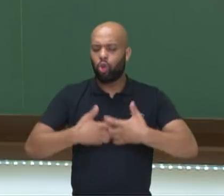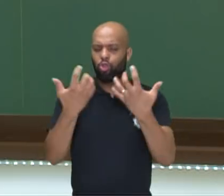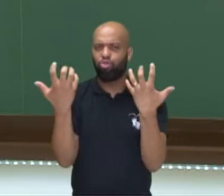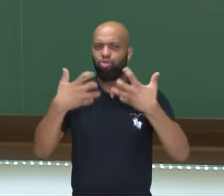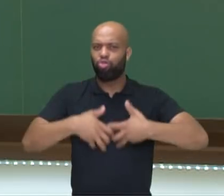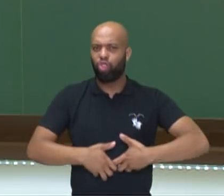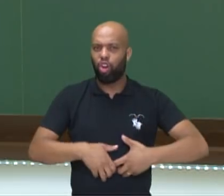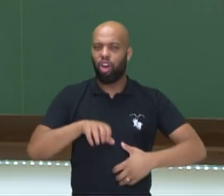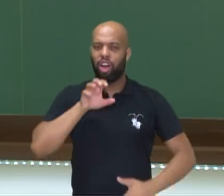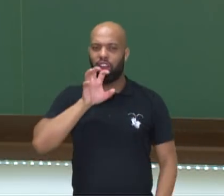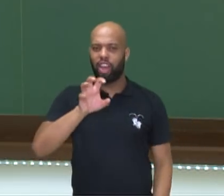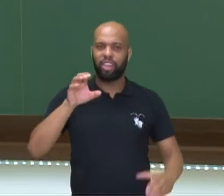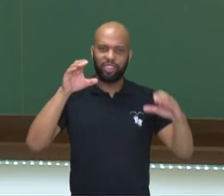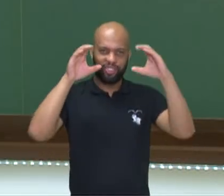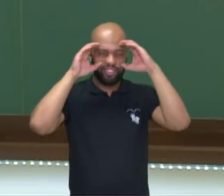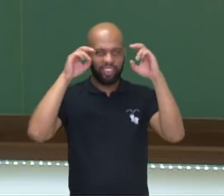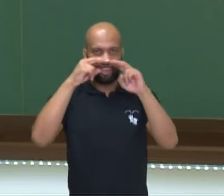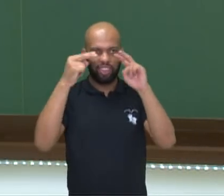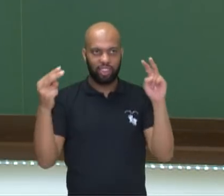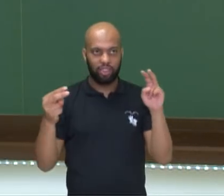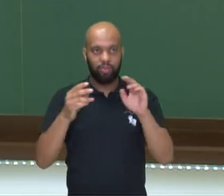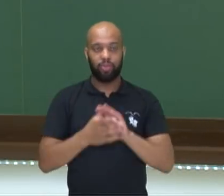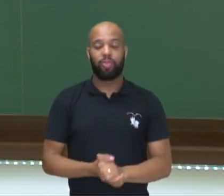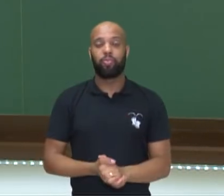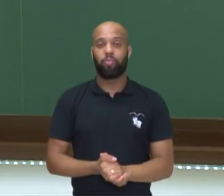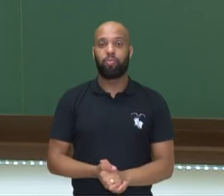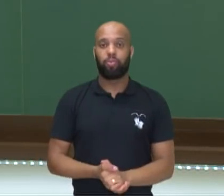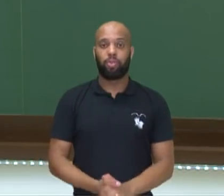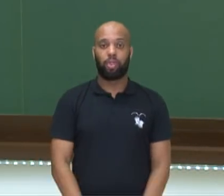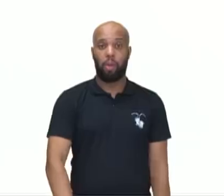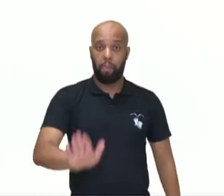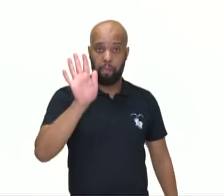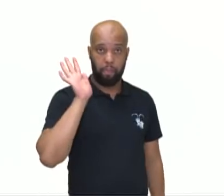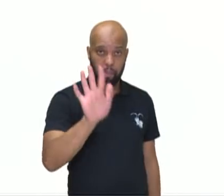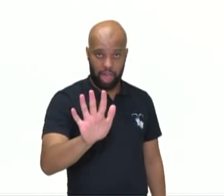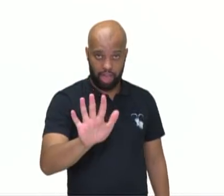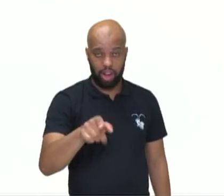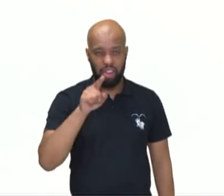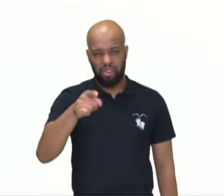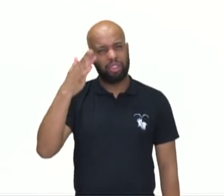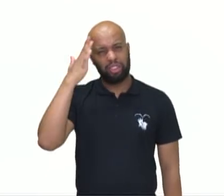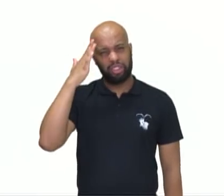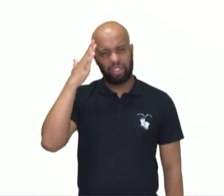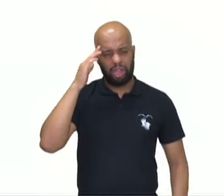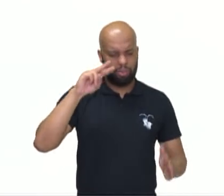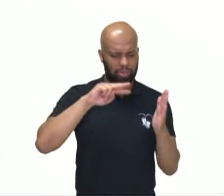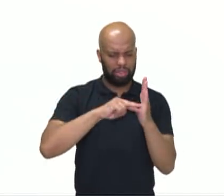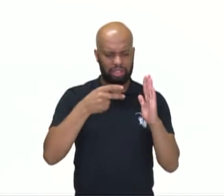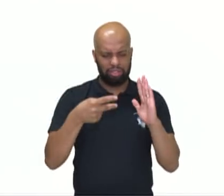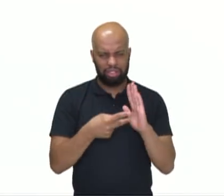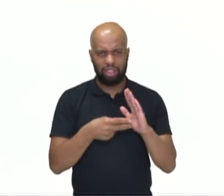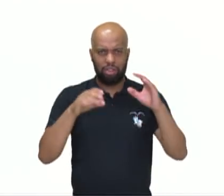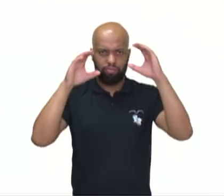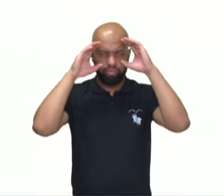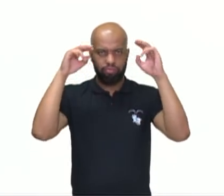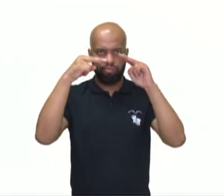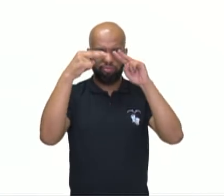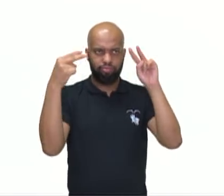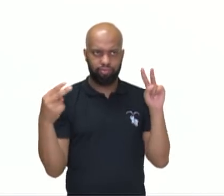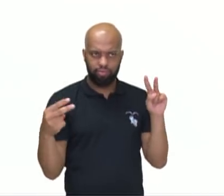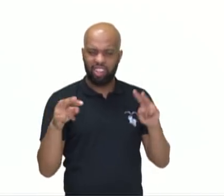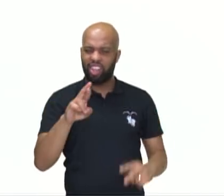da realidade virtual. Mas primeiro eu quero perguntar para você, você sabe o que é realidade virtual? Você já teve